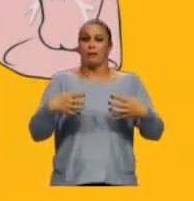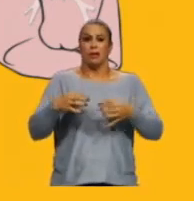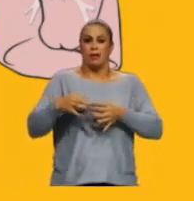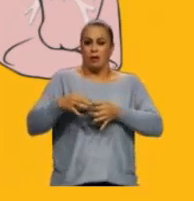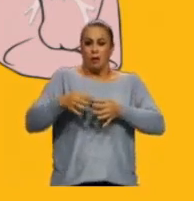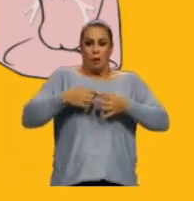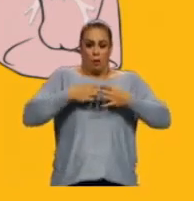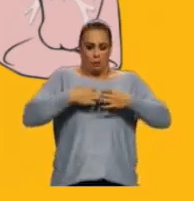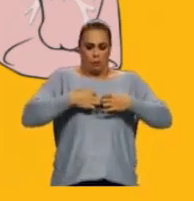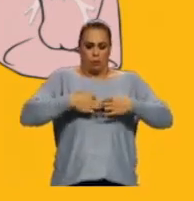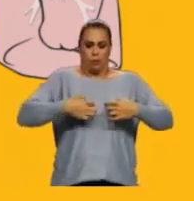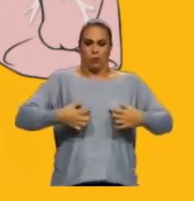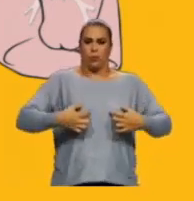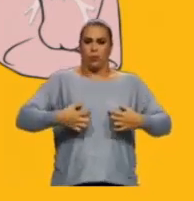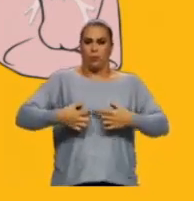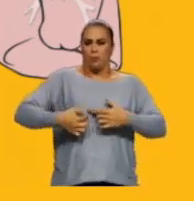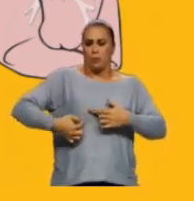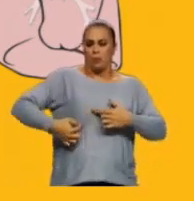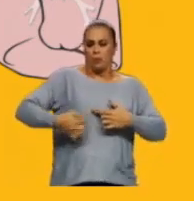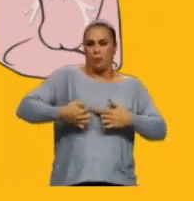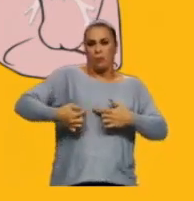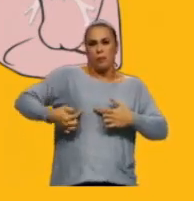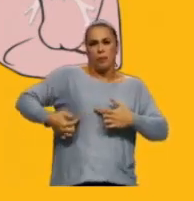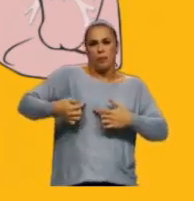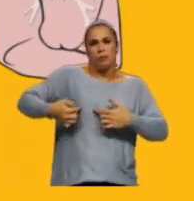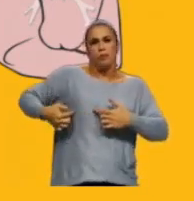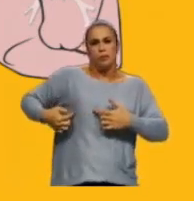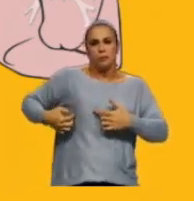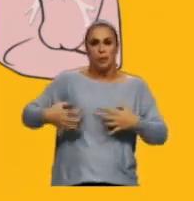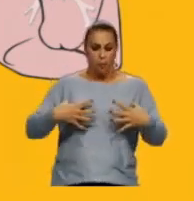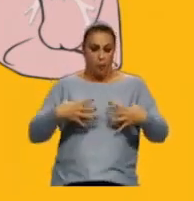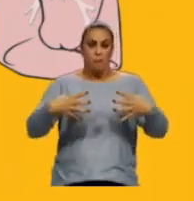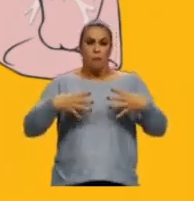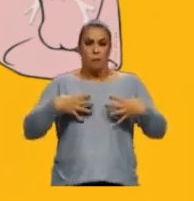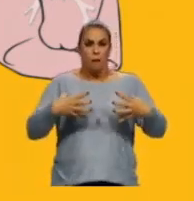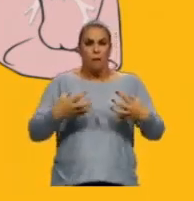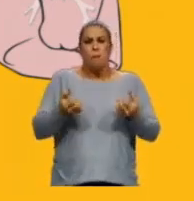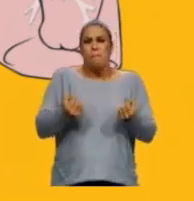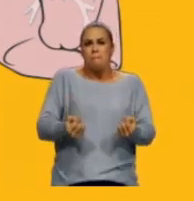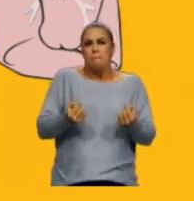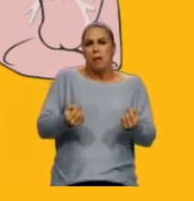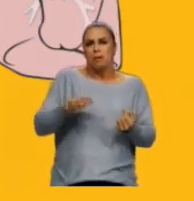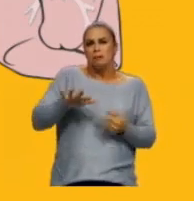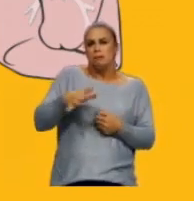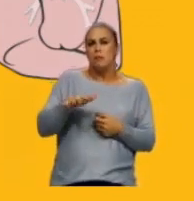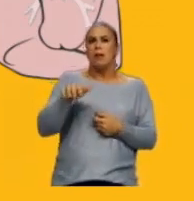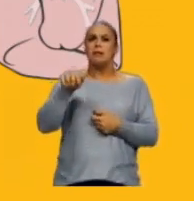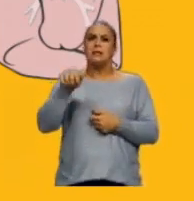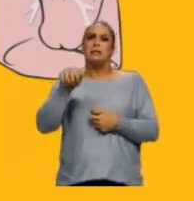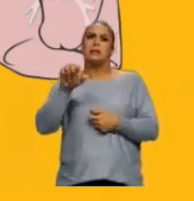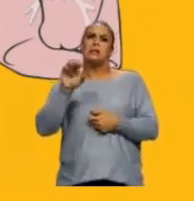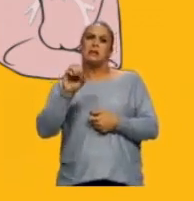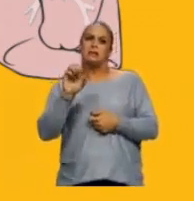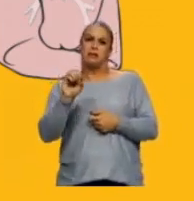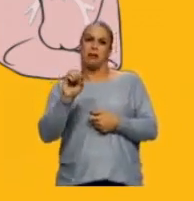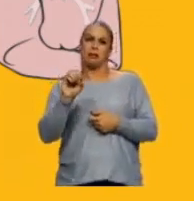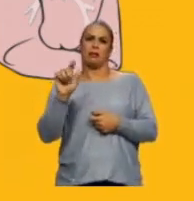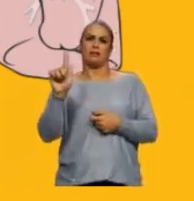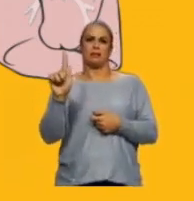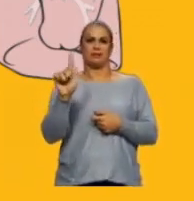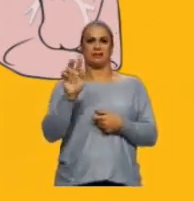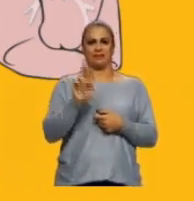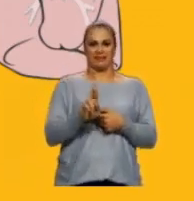né, que chega a medir mais ou menos 700 gramas, uns 25 centímetros mais ou menos de tamanho. Então, ele